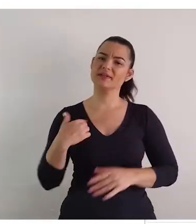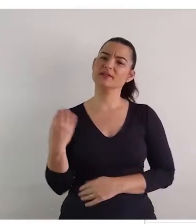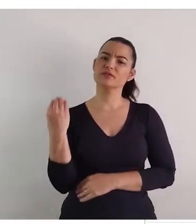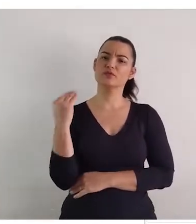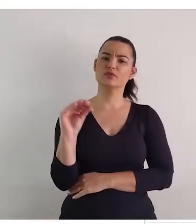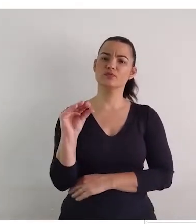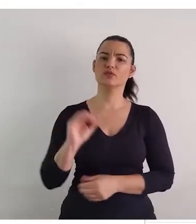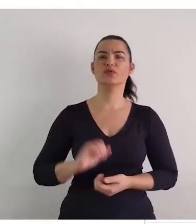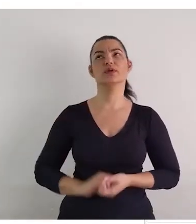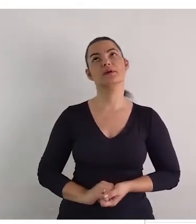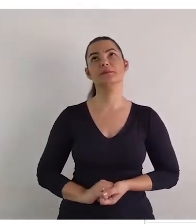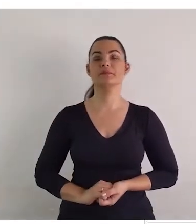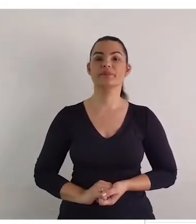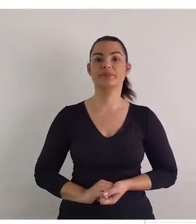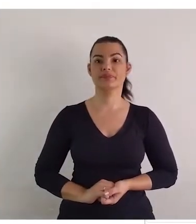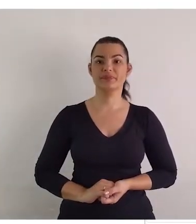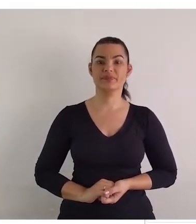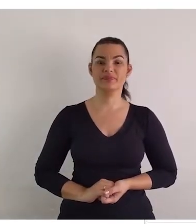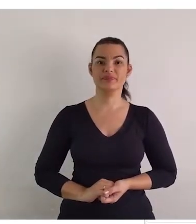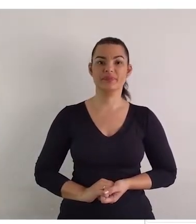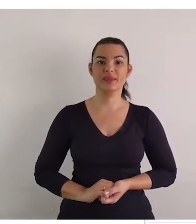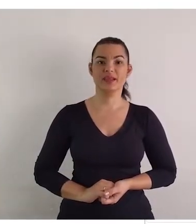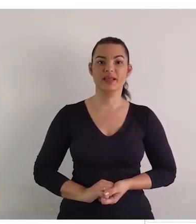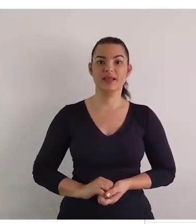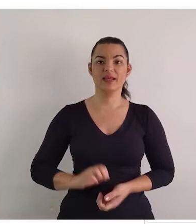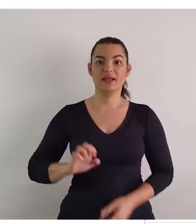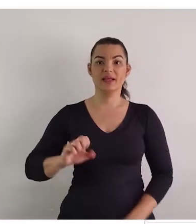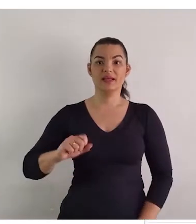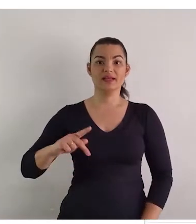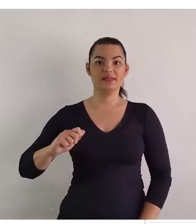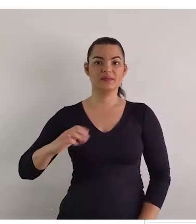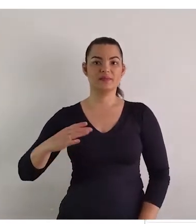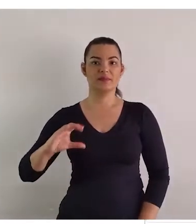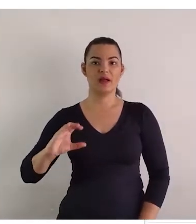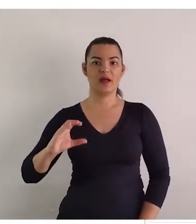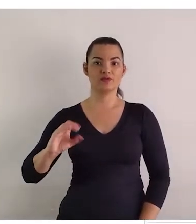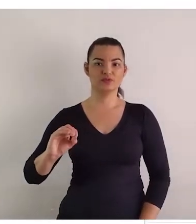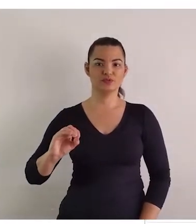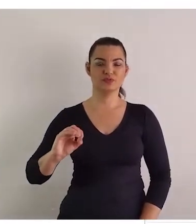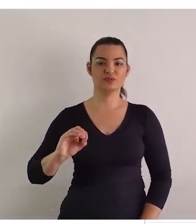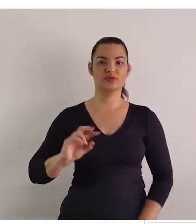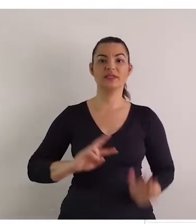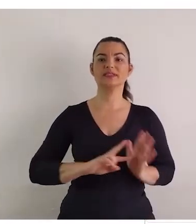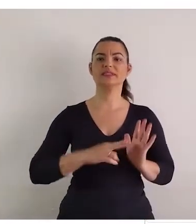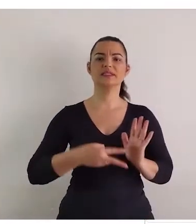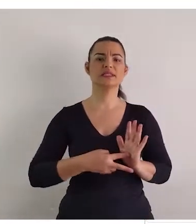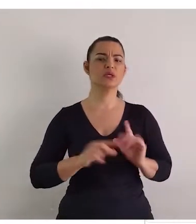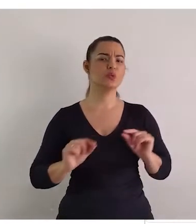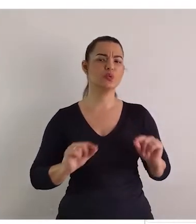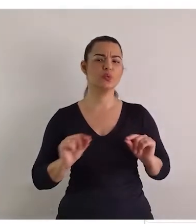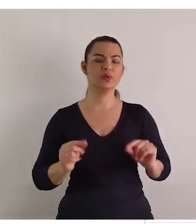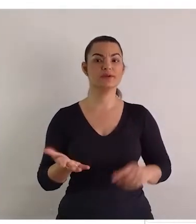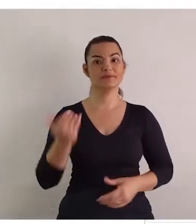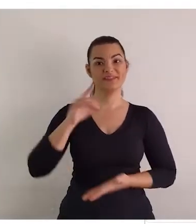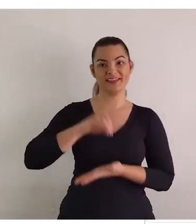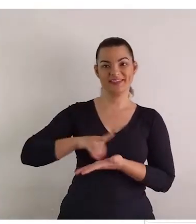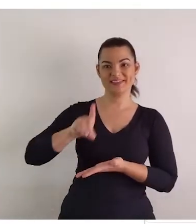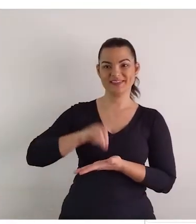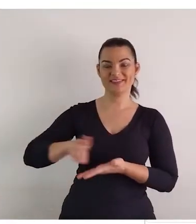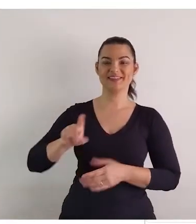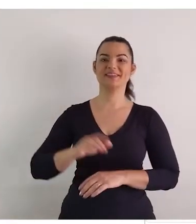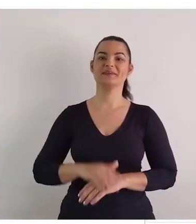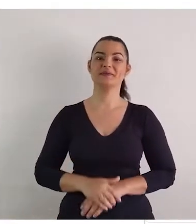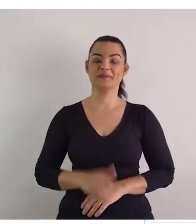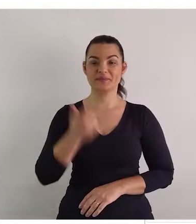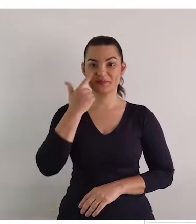colocar espaço significado. Vamos lá para o nosso dicionário online. Olha